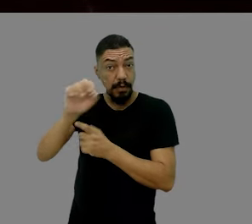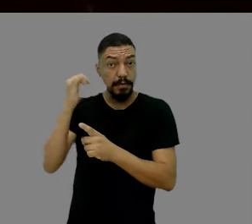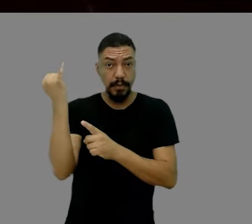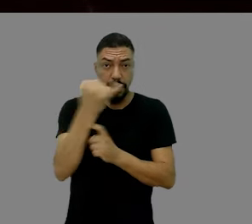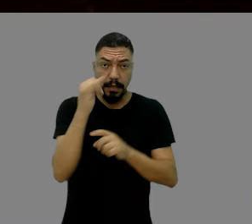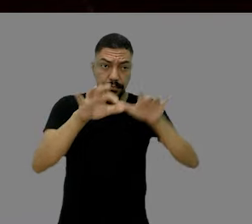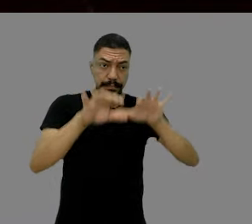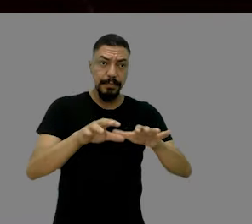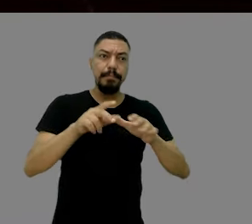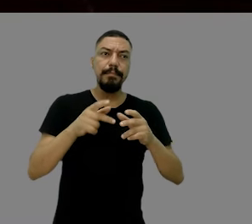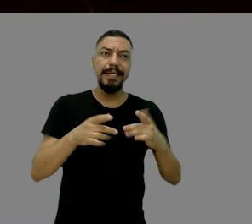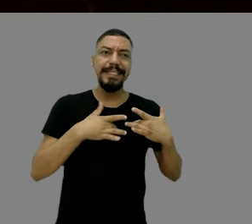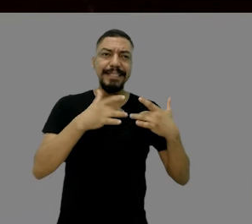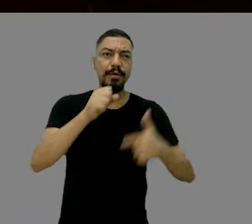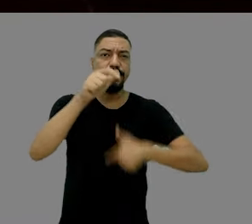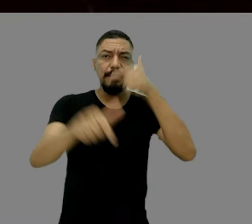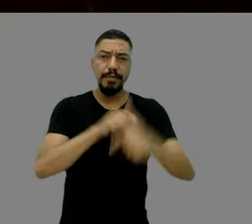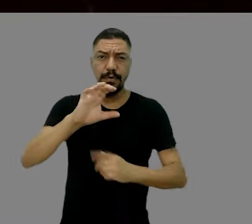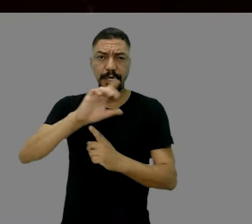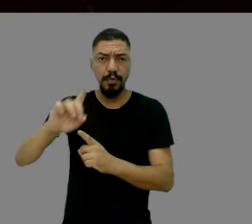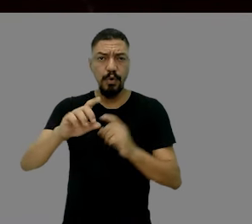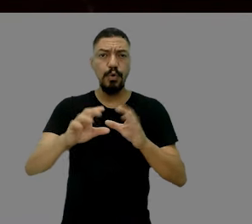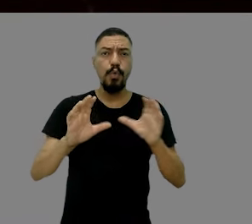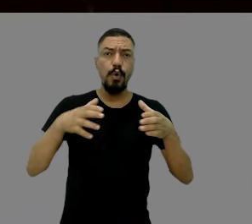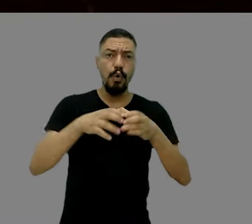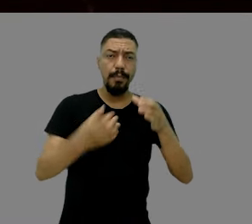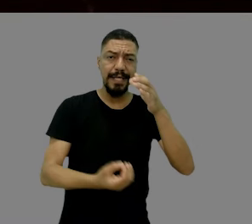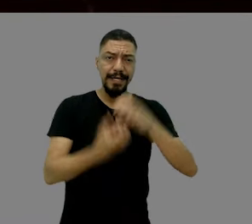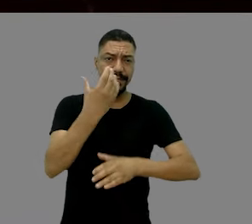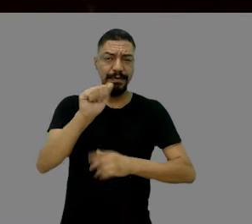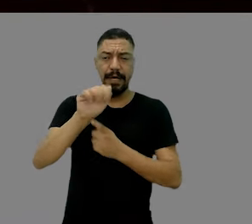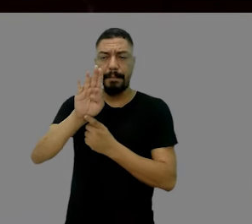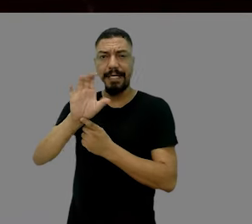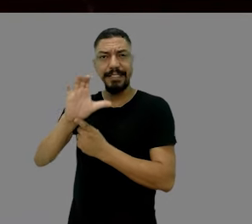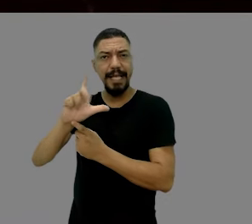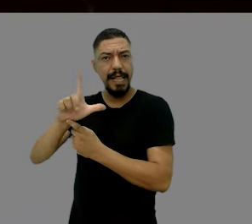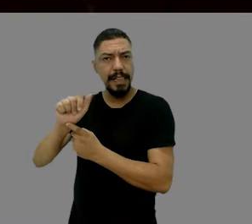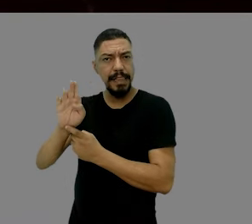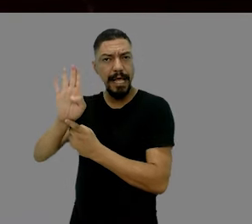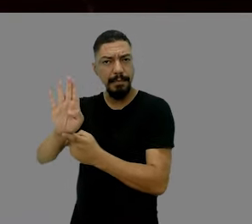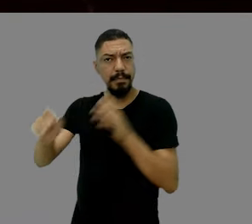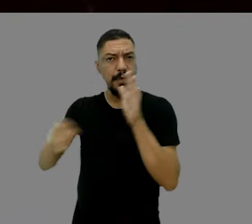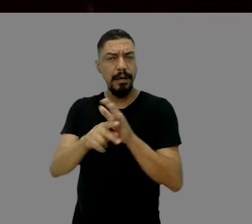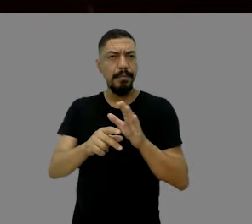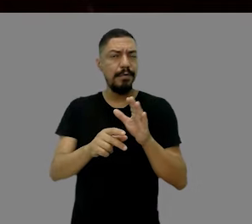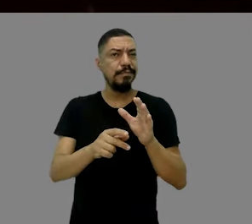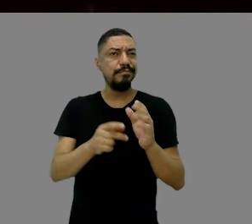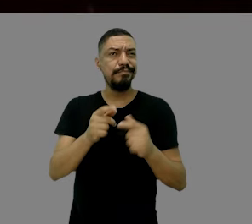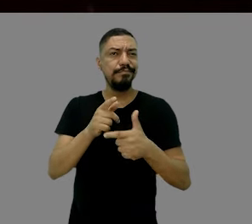coordenadora para o núcleo criativo do ABC Lab, referente a parcela, sei lá, 2 de 6,